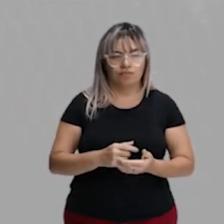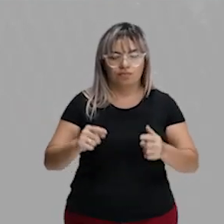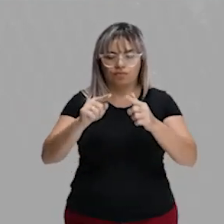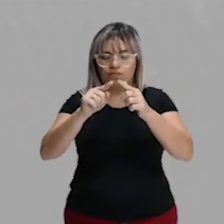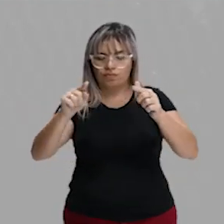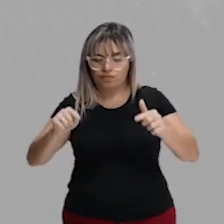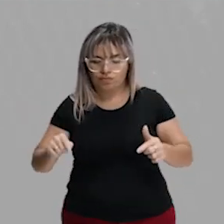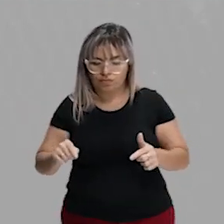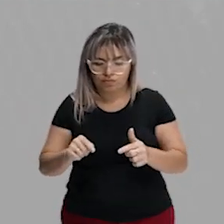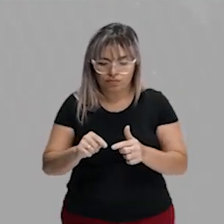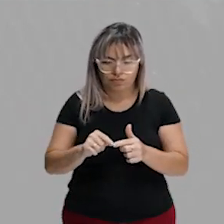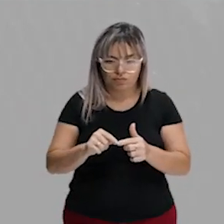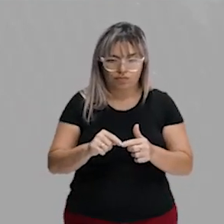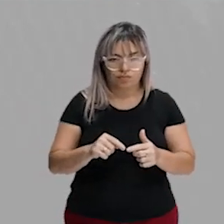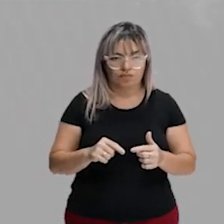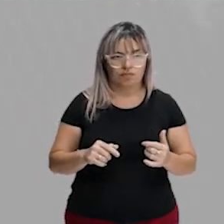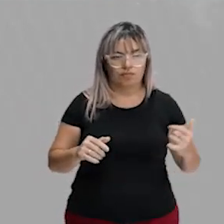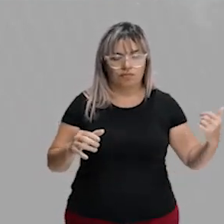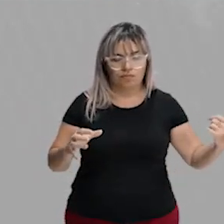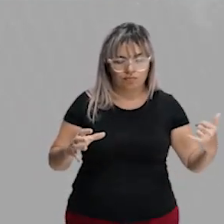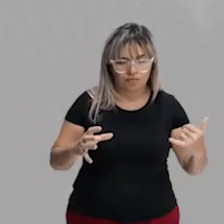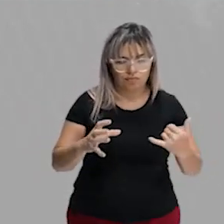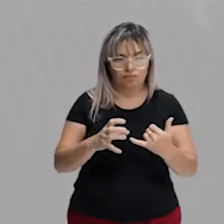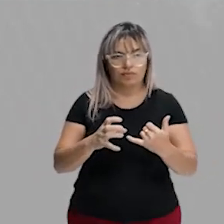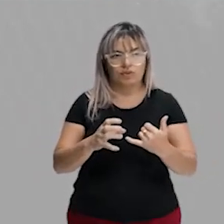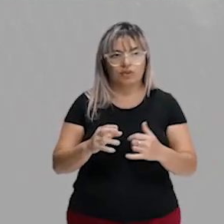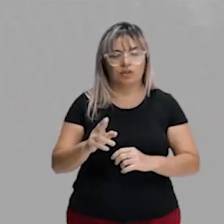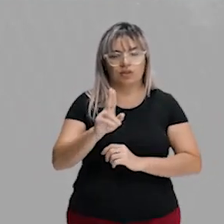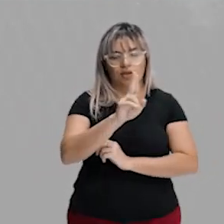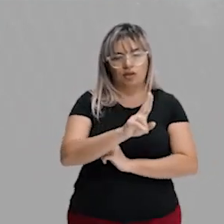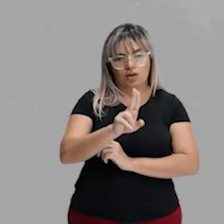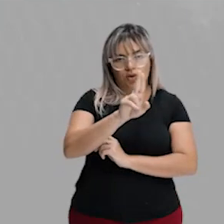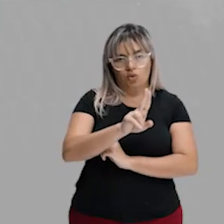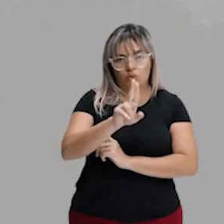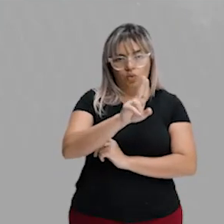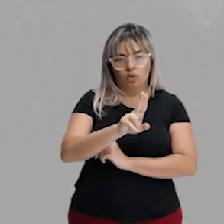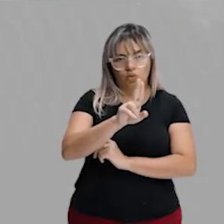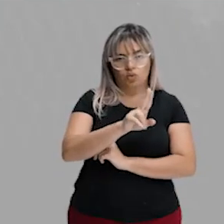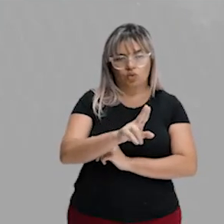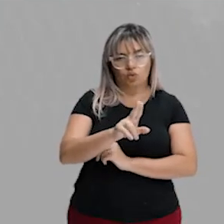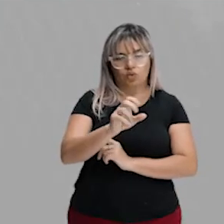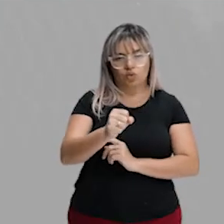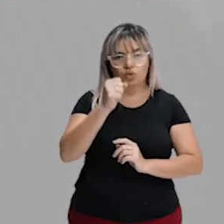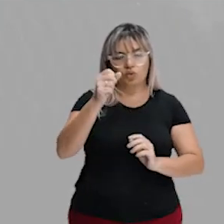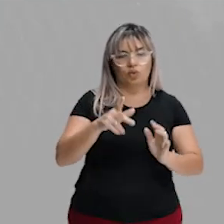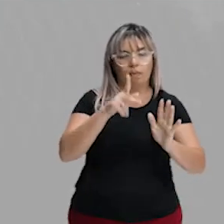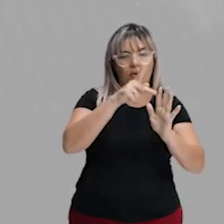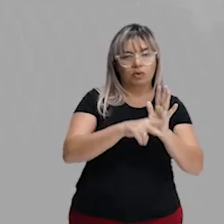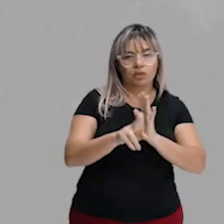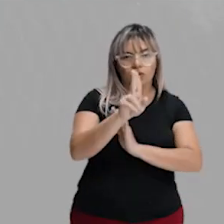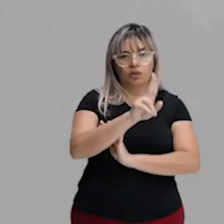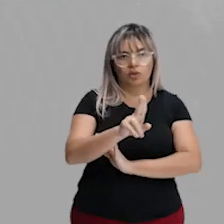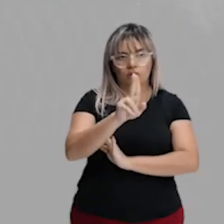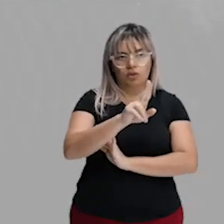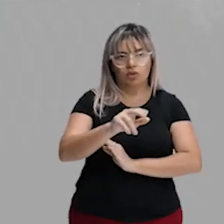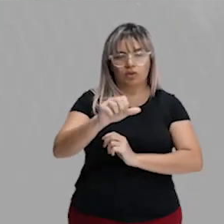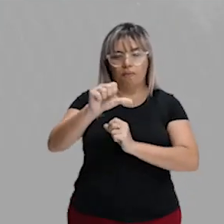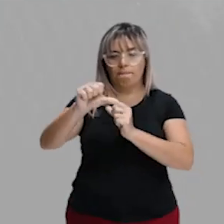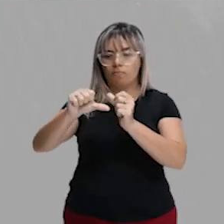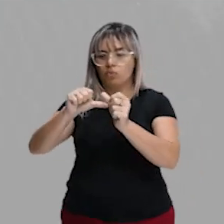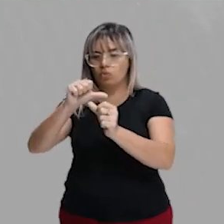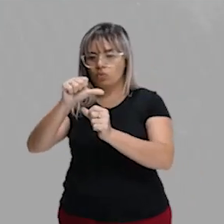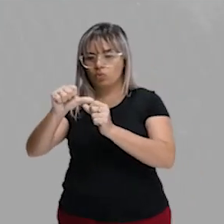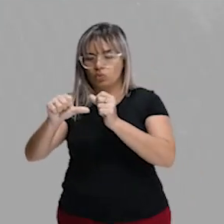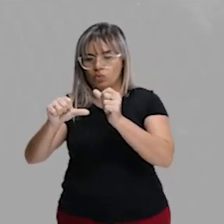quem é útil se torna total. Receptor, ó, quem é útil, vou colocar desse lado,